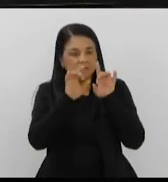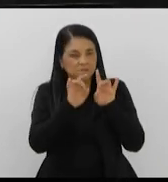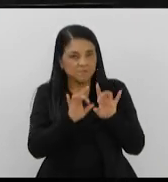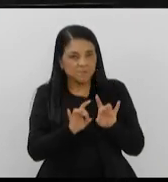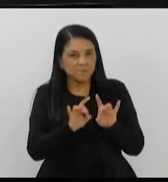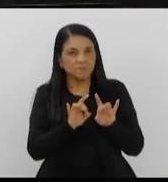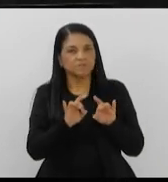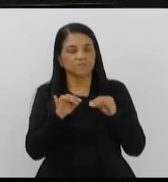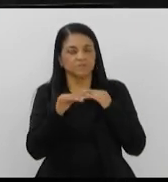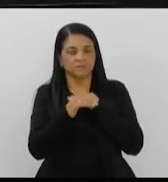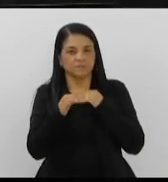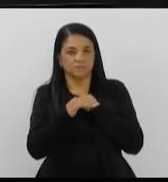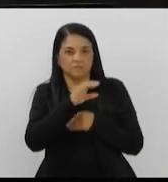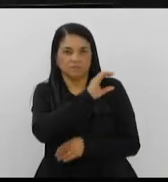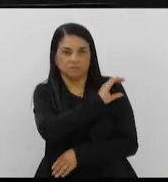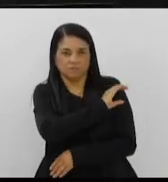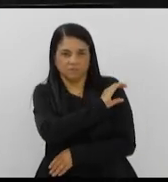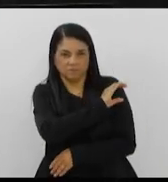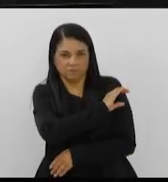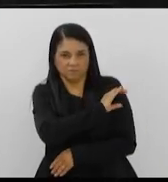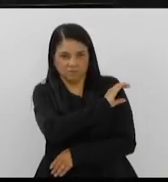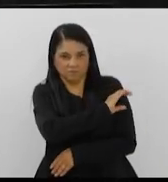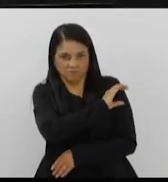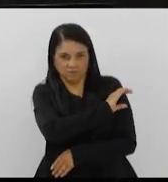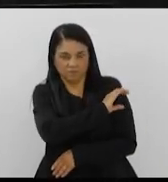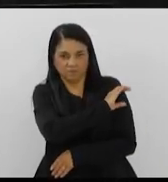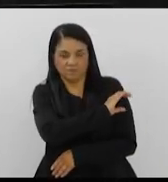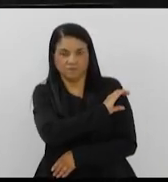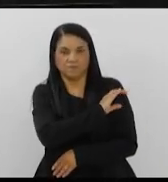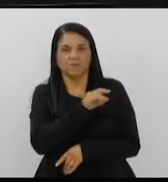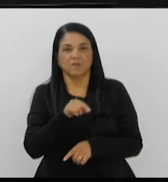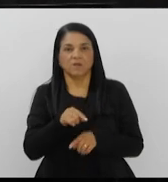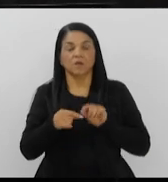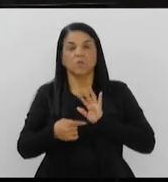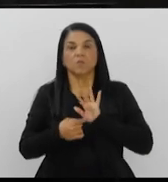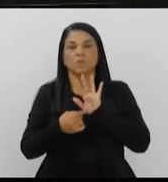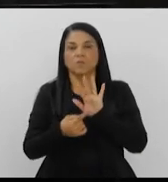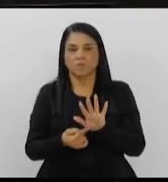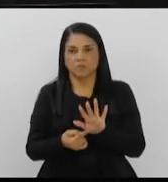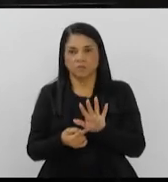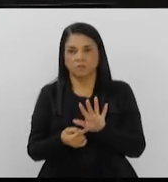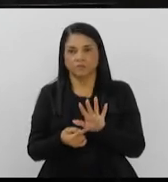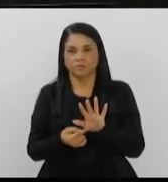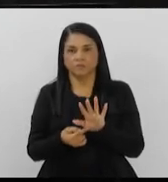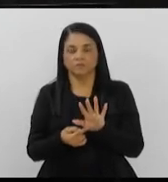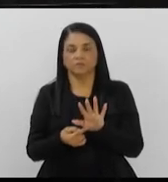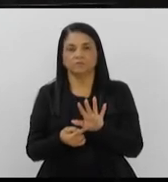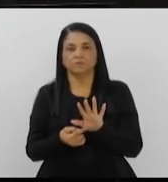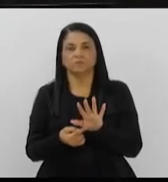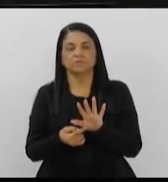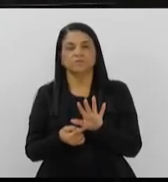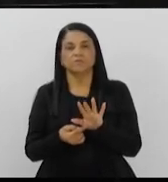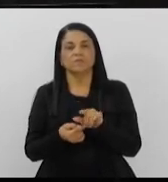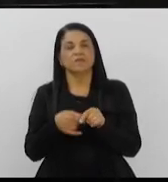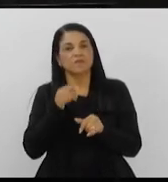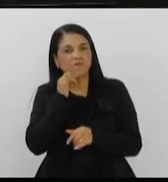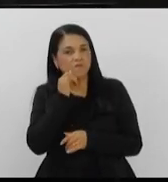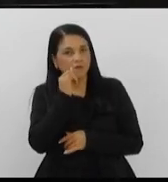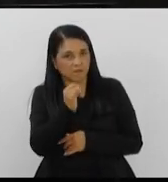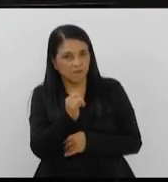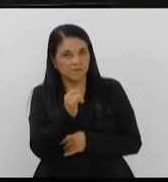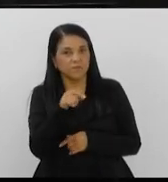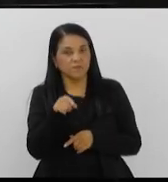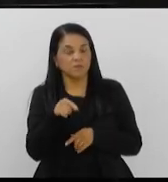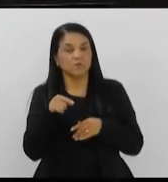Goytacazes, eu quero aqui ressaltar que o prefeito da cidade